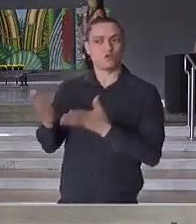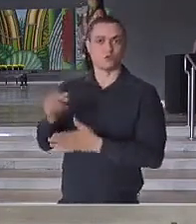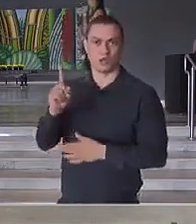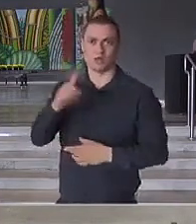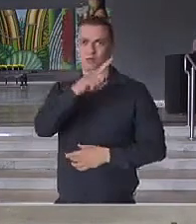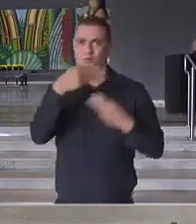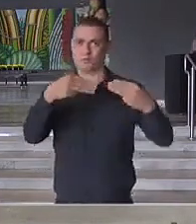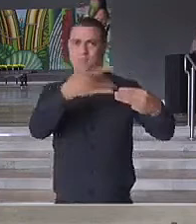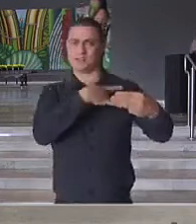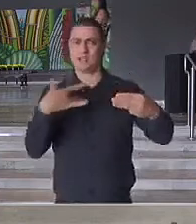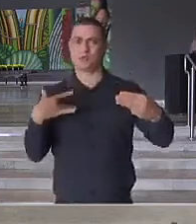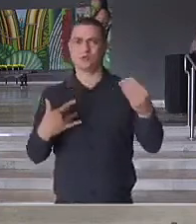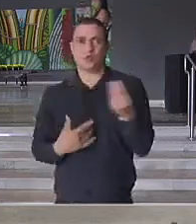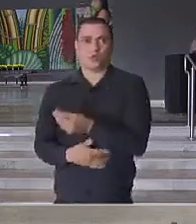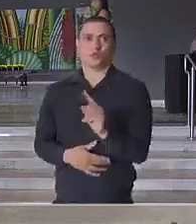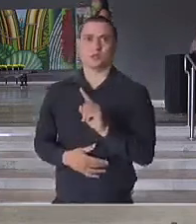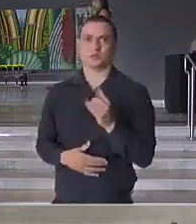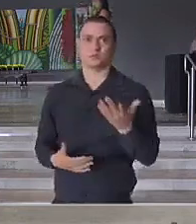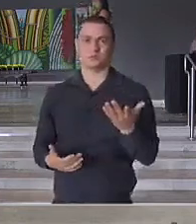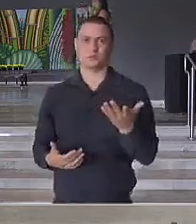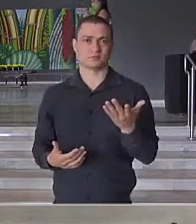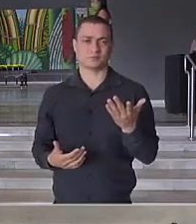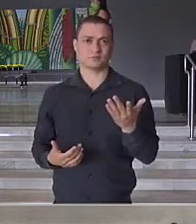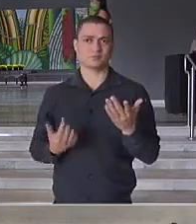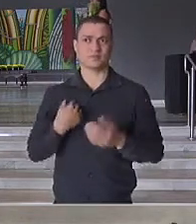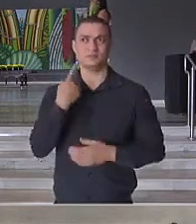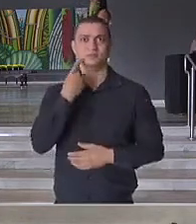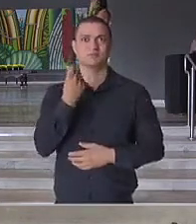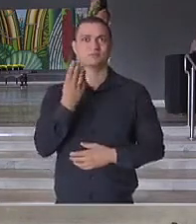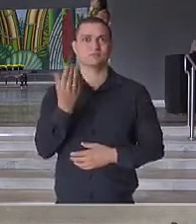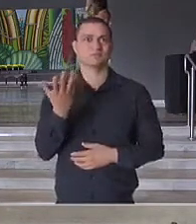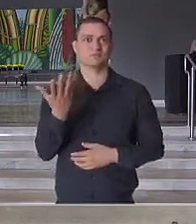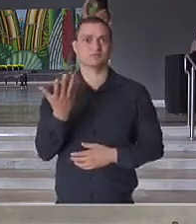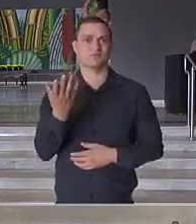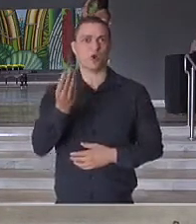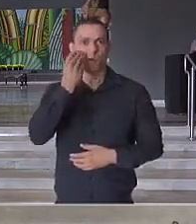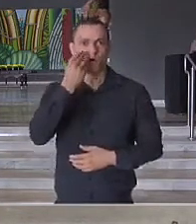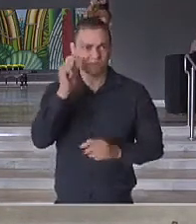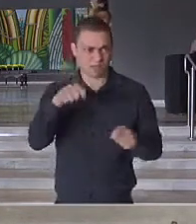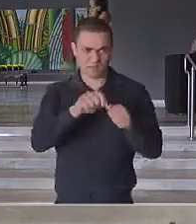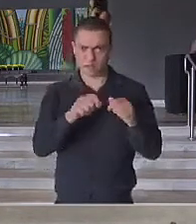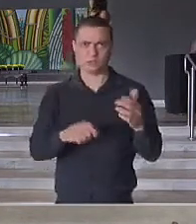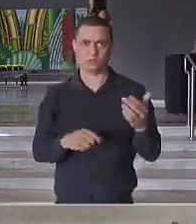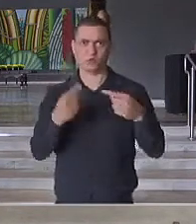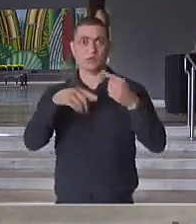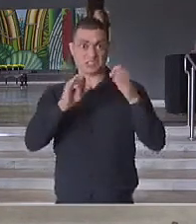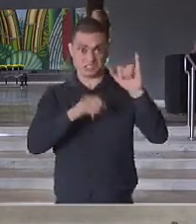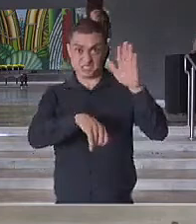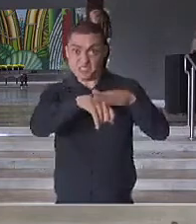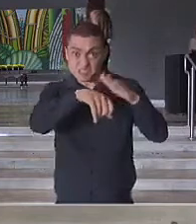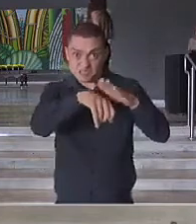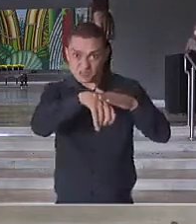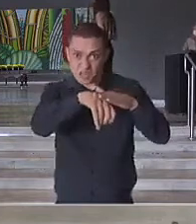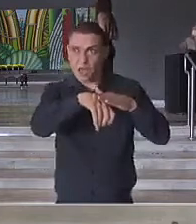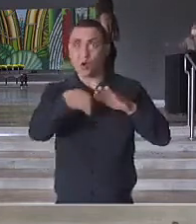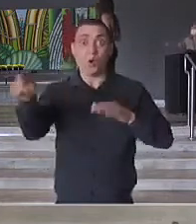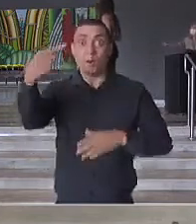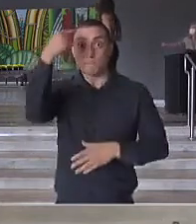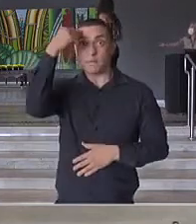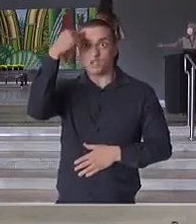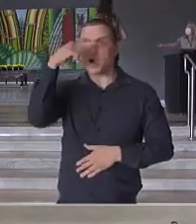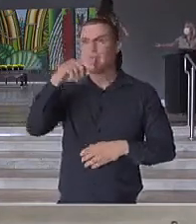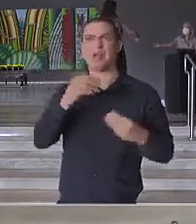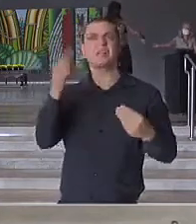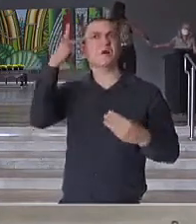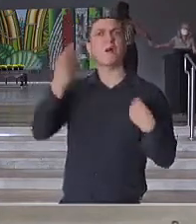parte do Ministério da Saúde. Eu não vejo nenhuma oportunidade para isso e condeno se alguém sequer